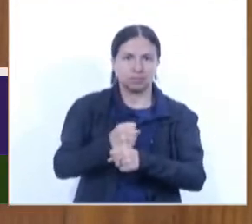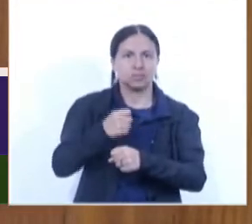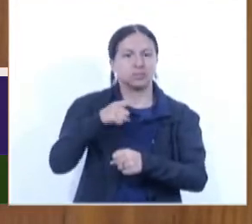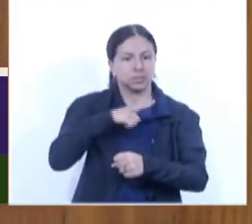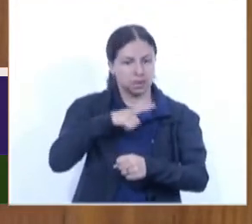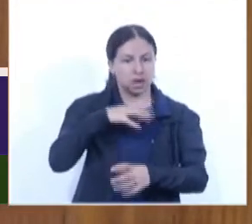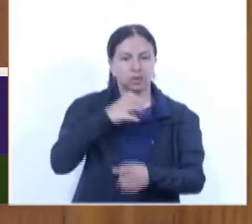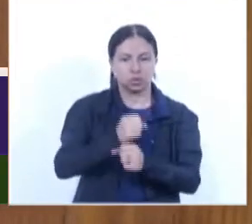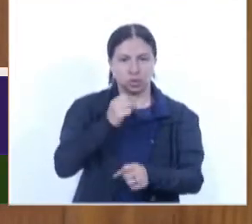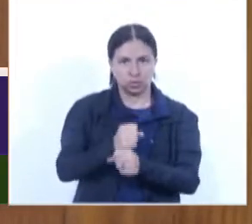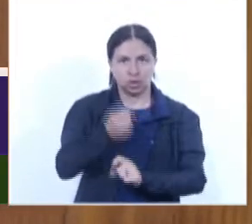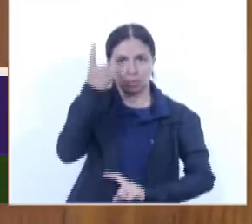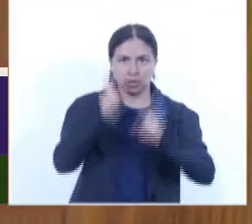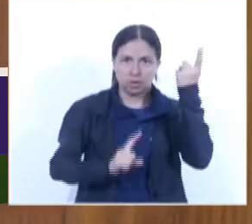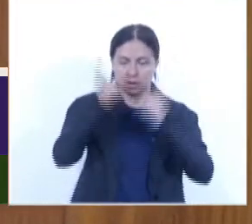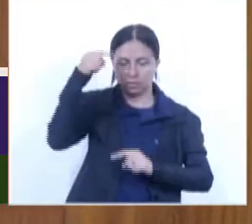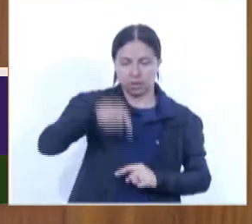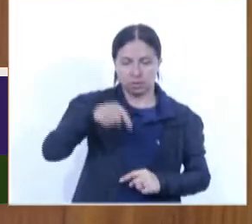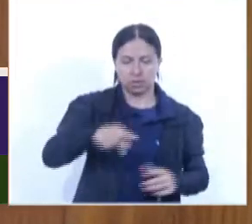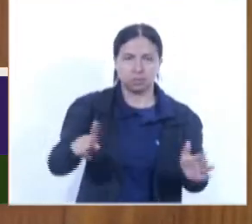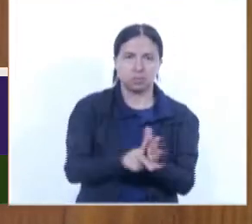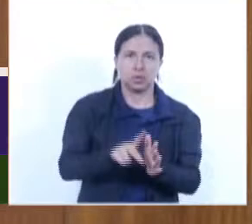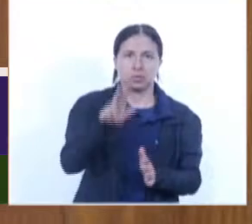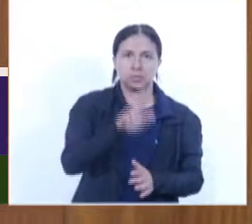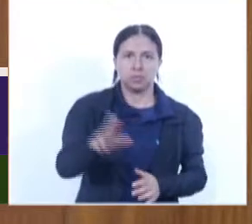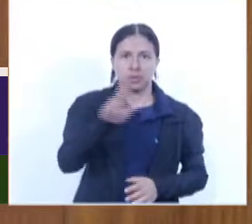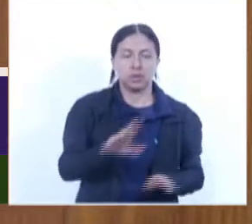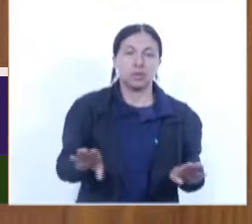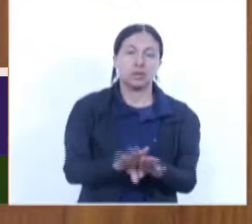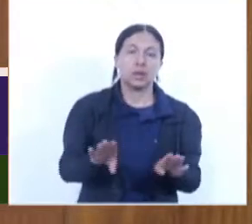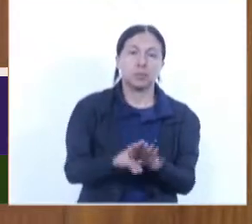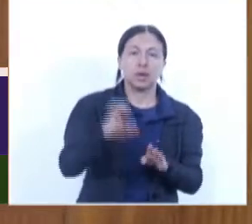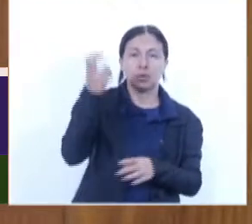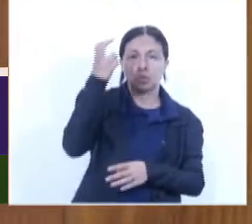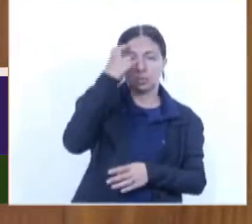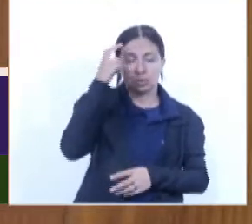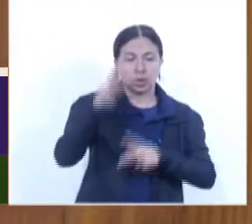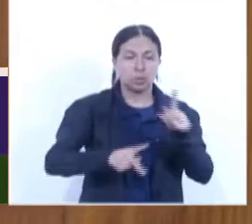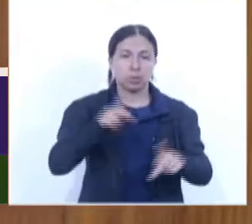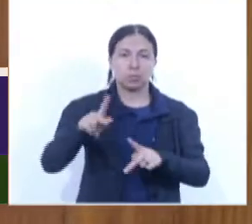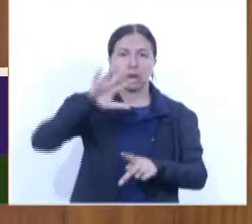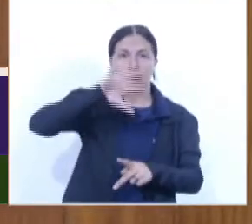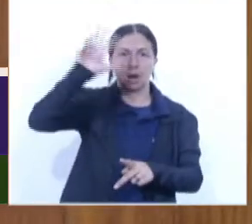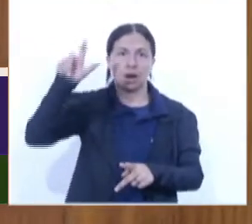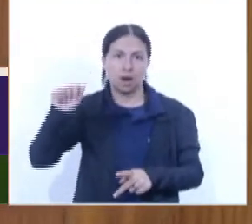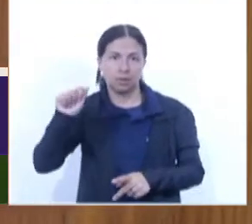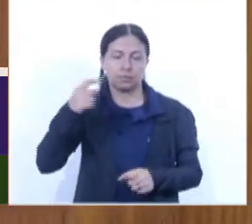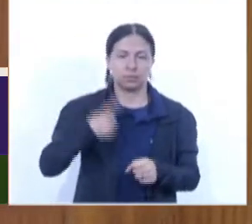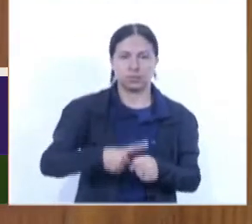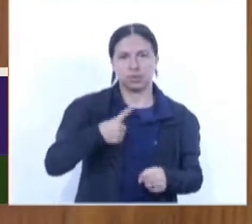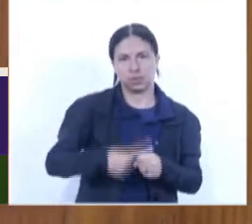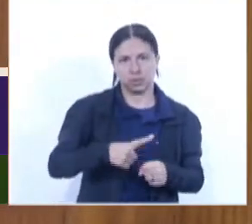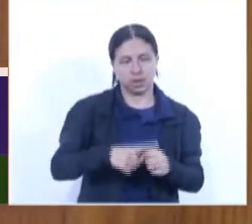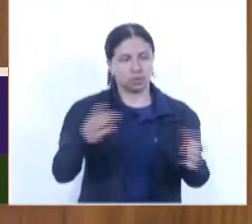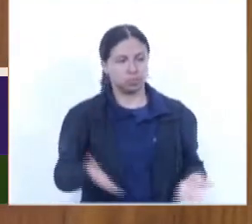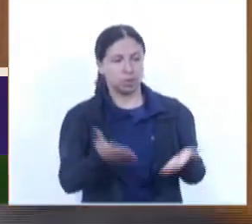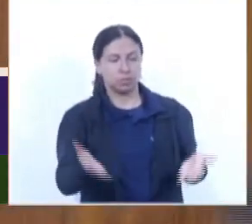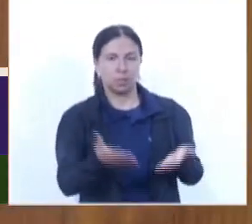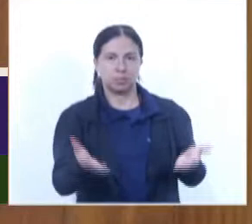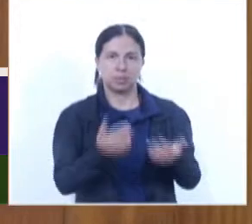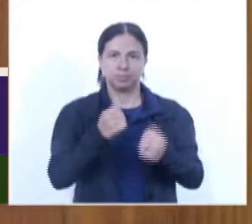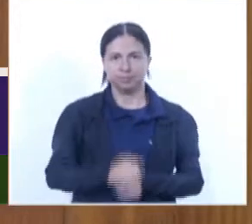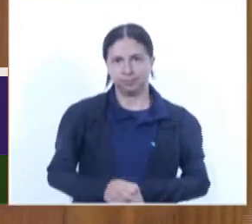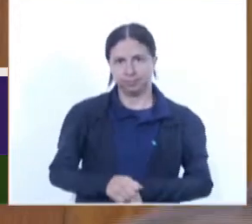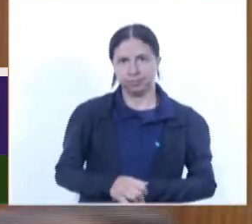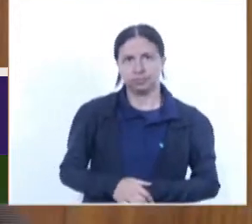o carnaval em Uberlândia também é um firmamento da cultura popular e afrodescendente da cidade e nisso